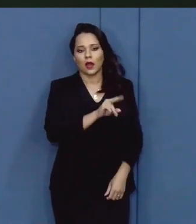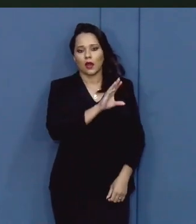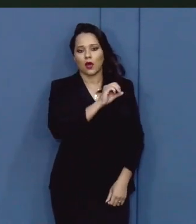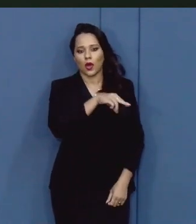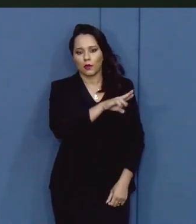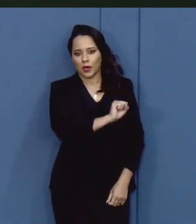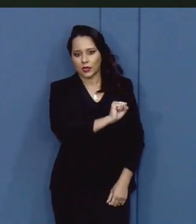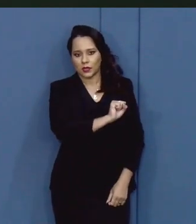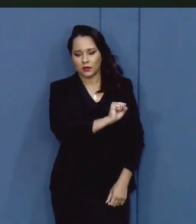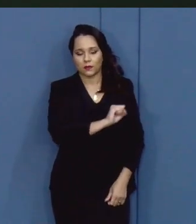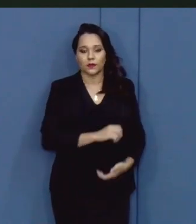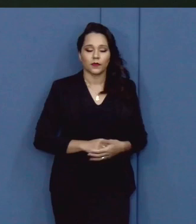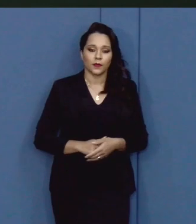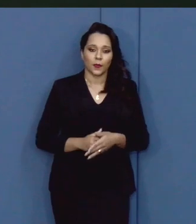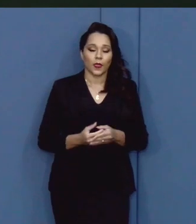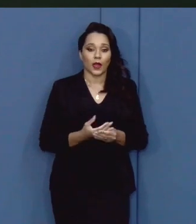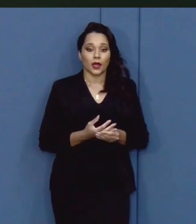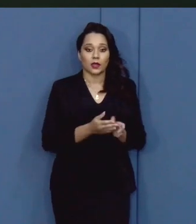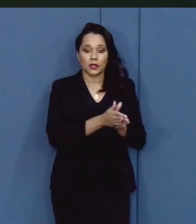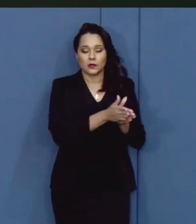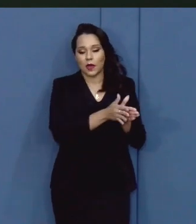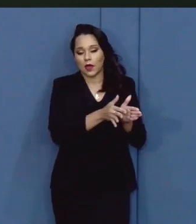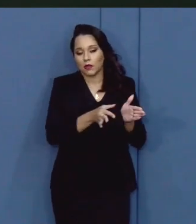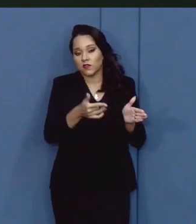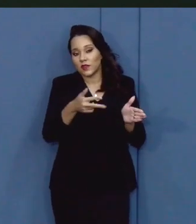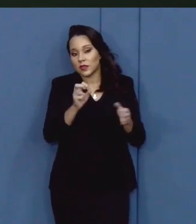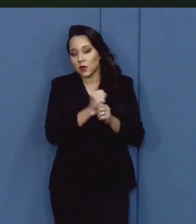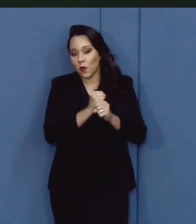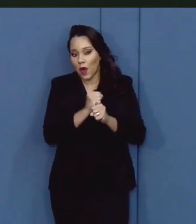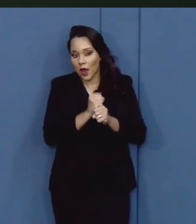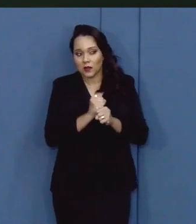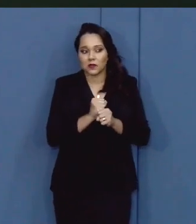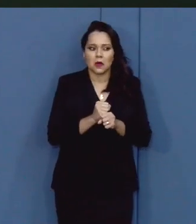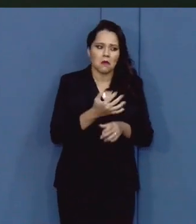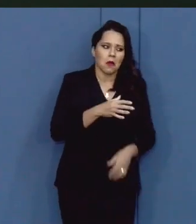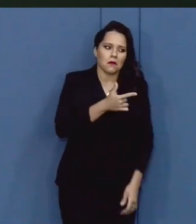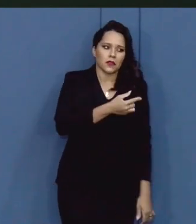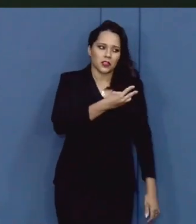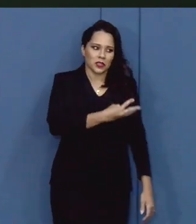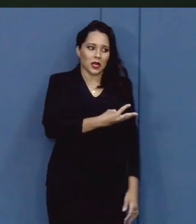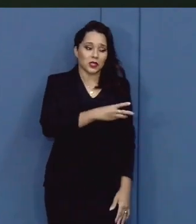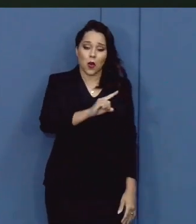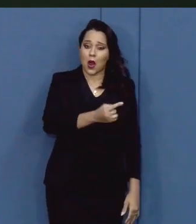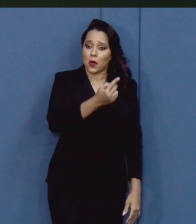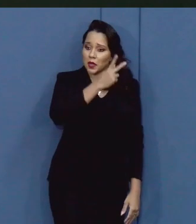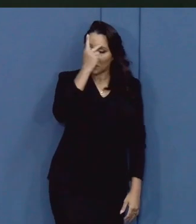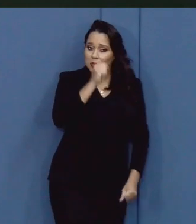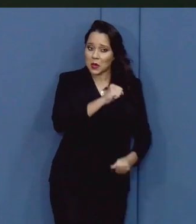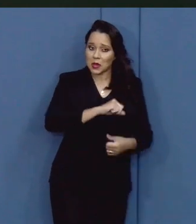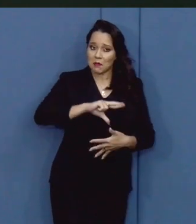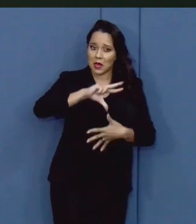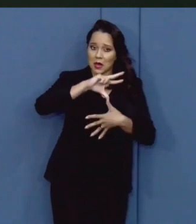né? E durante desses 25 anos, 23, eu fui a única pessoa da